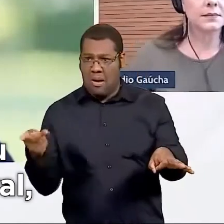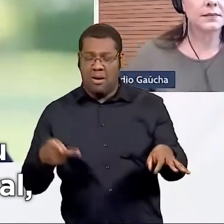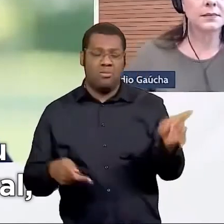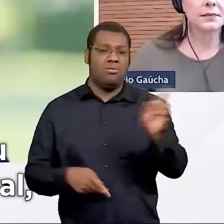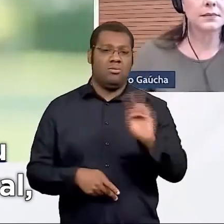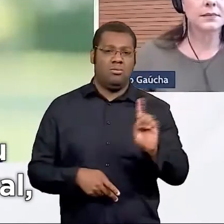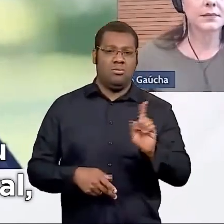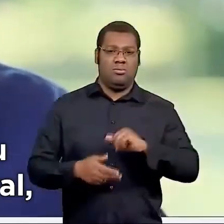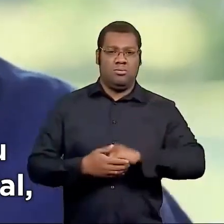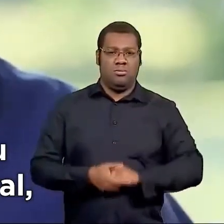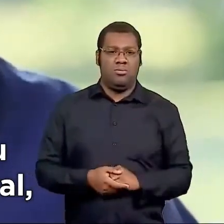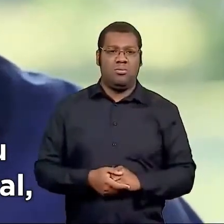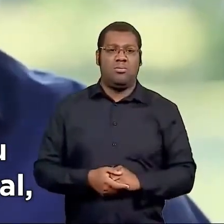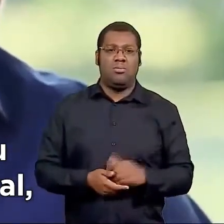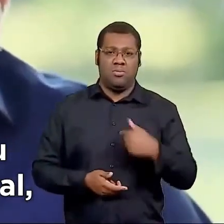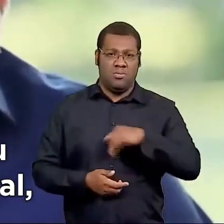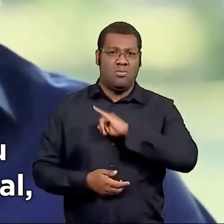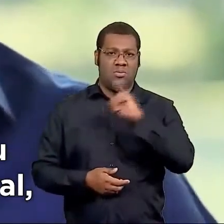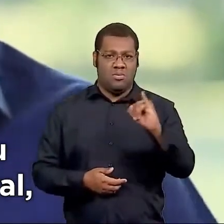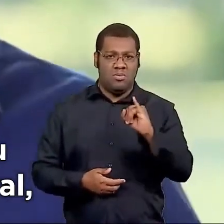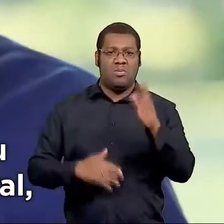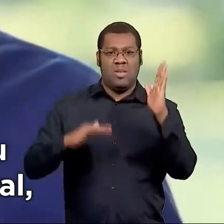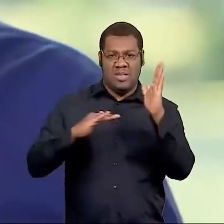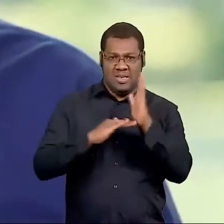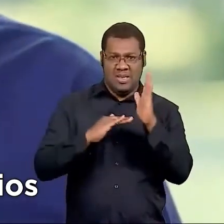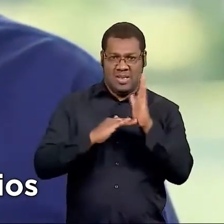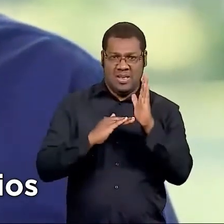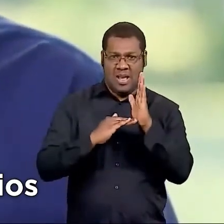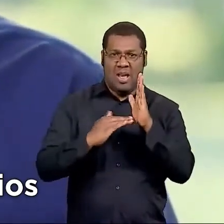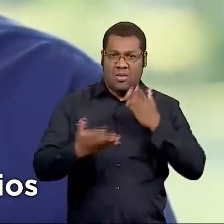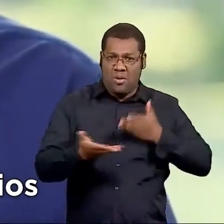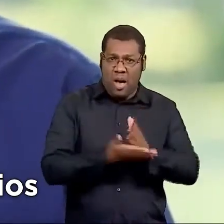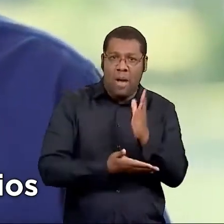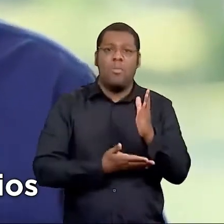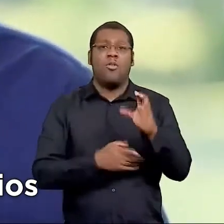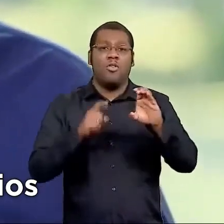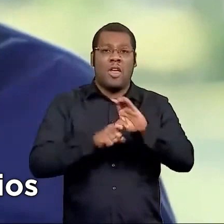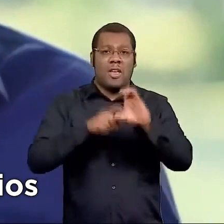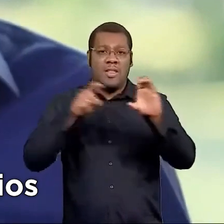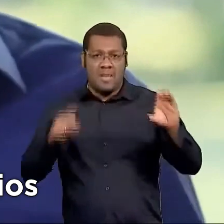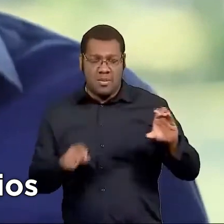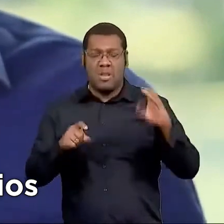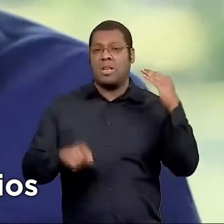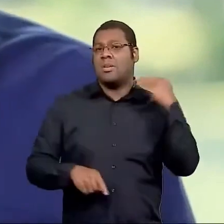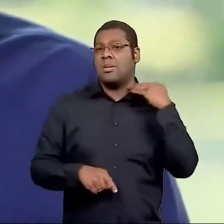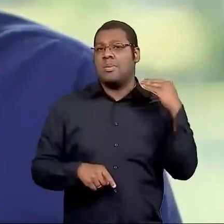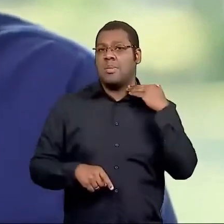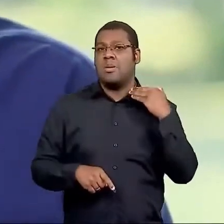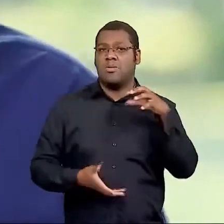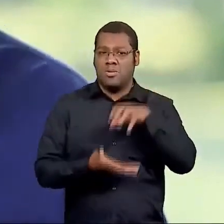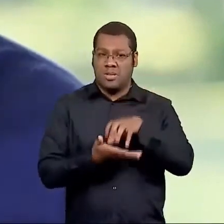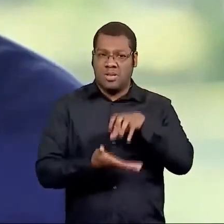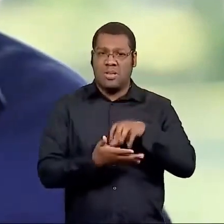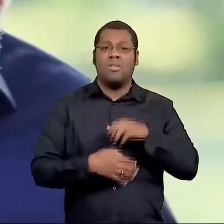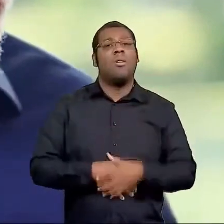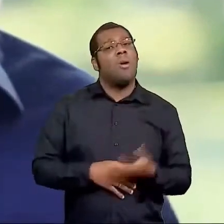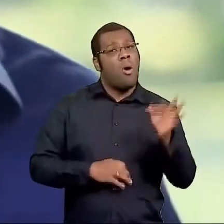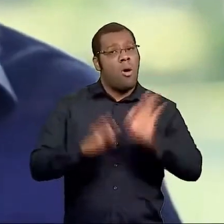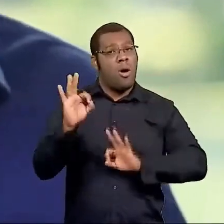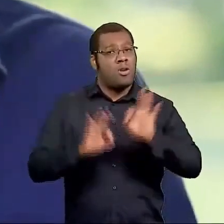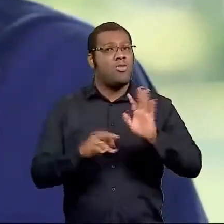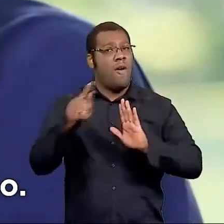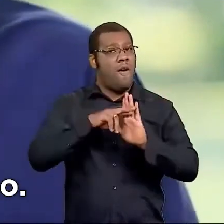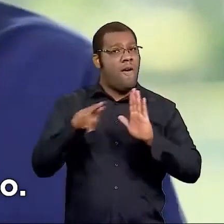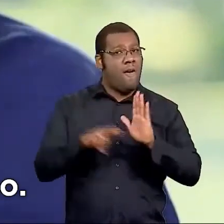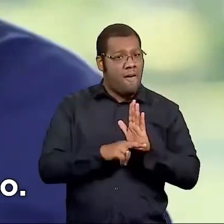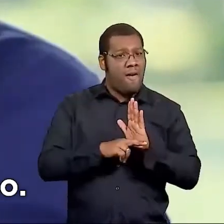O Senado quando aprovou a autonomia do Banco Central ele estabeleceu alguns critérios para que o banco central sejam